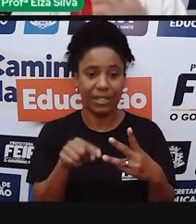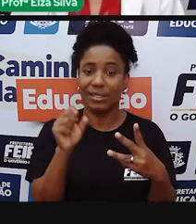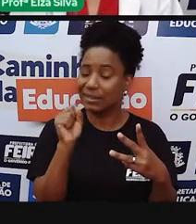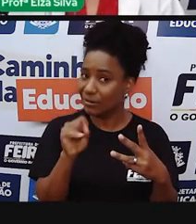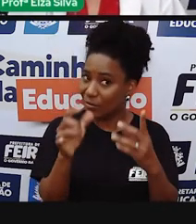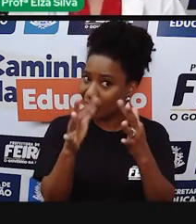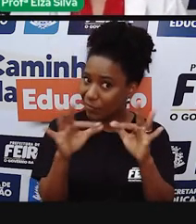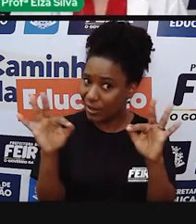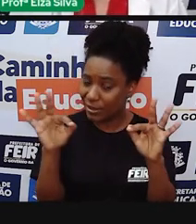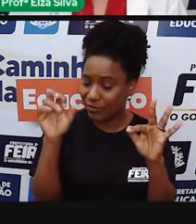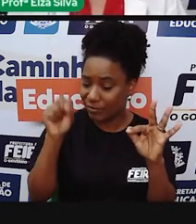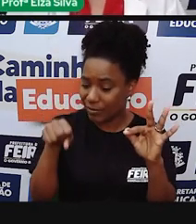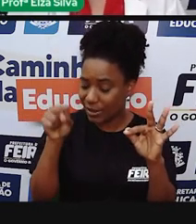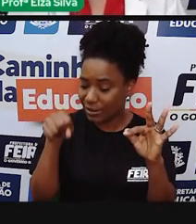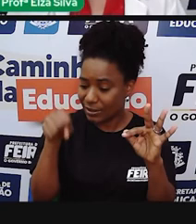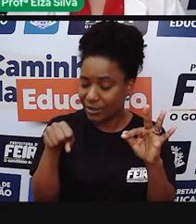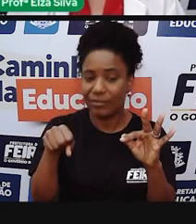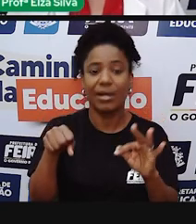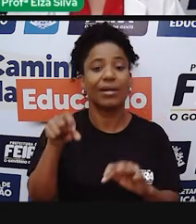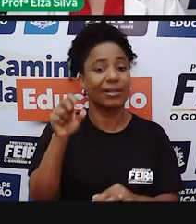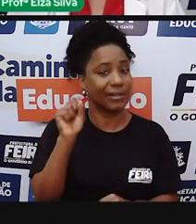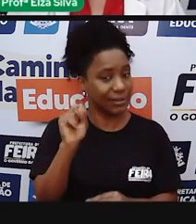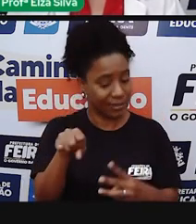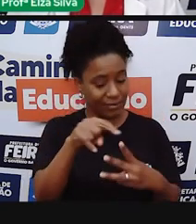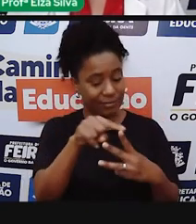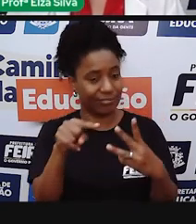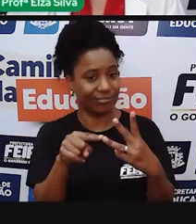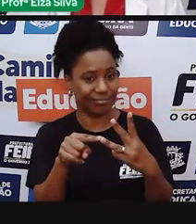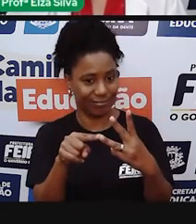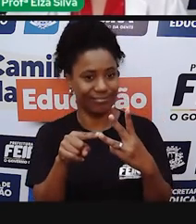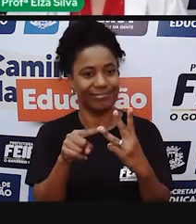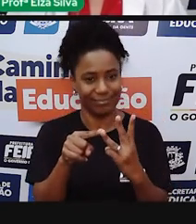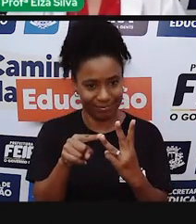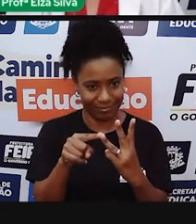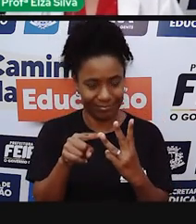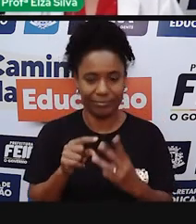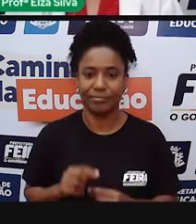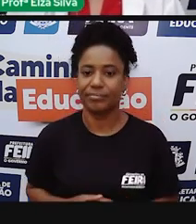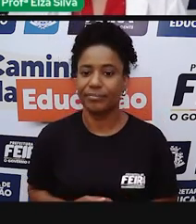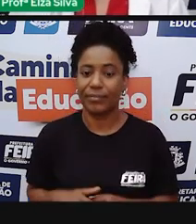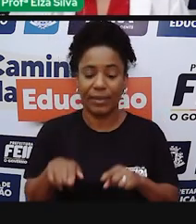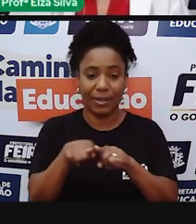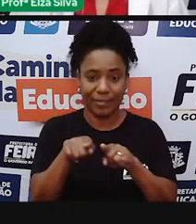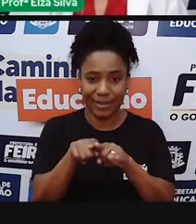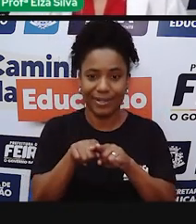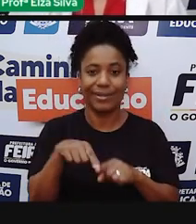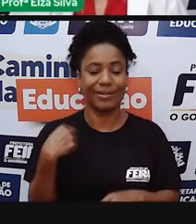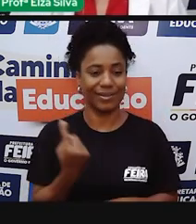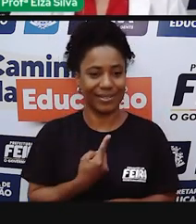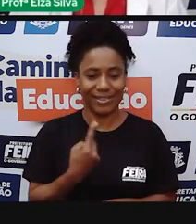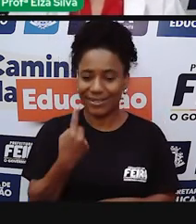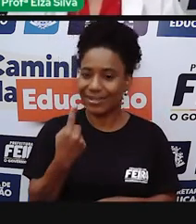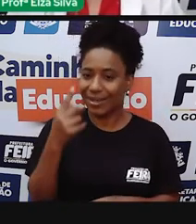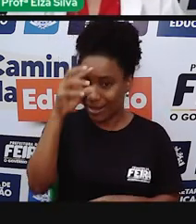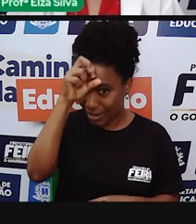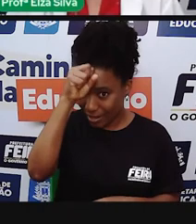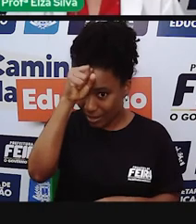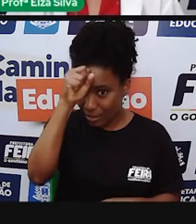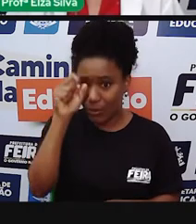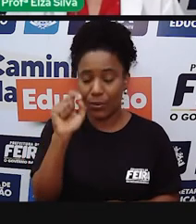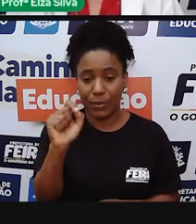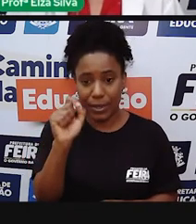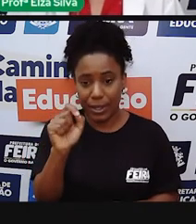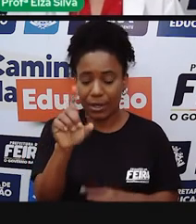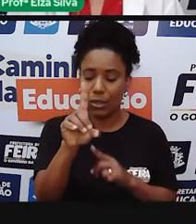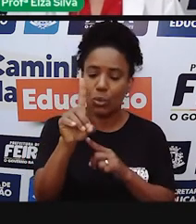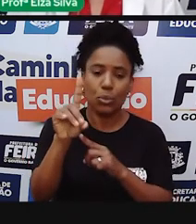afirmativas e com sujeito na terceira pessoa do singular. E aprendemos que os verbos auxiliares do e das